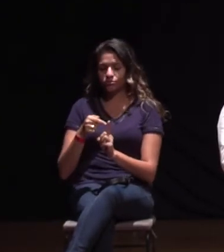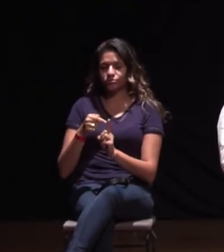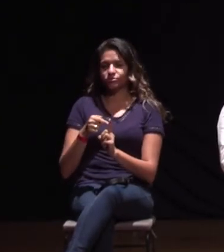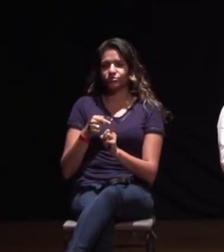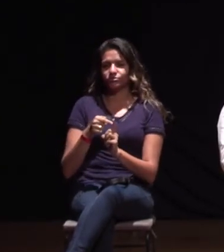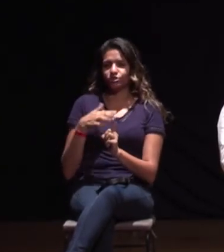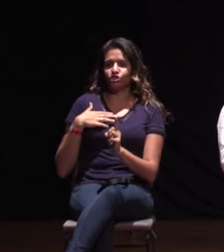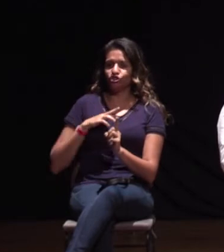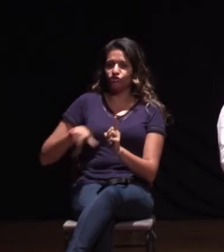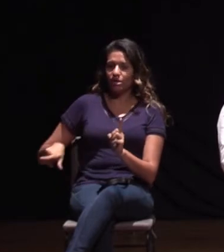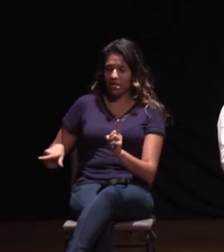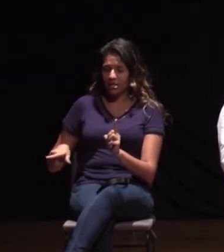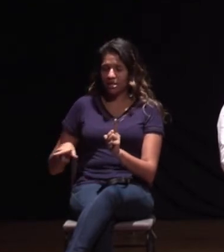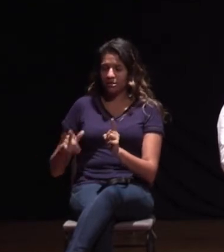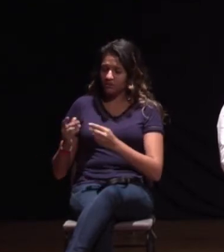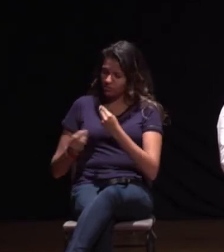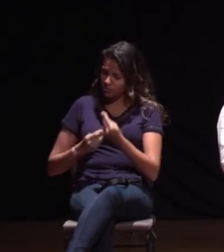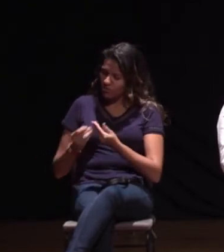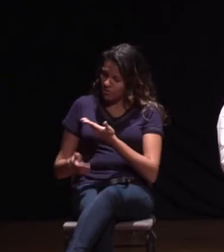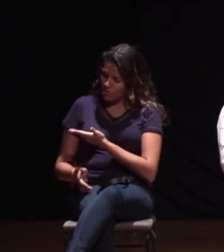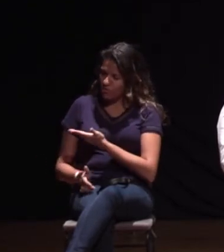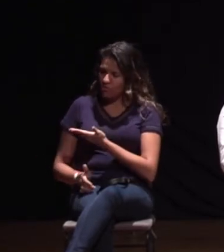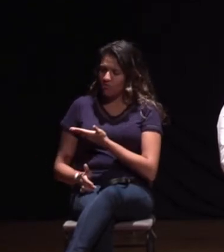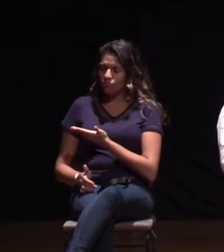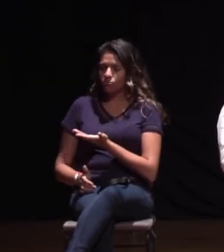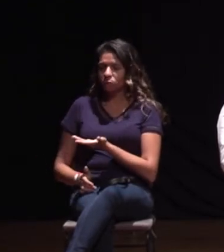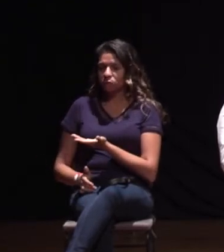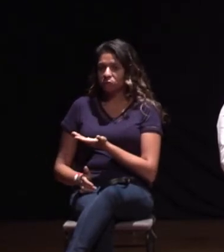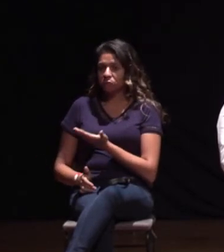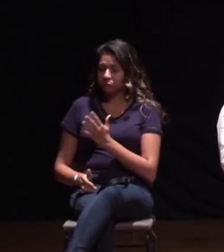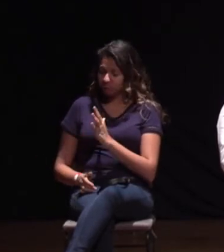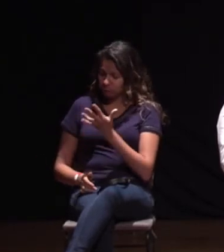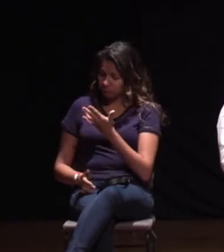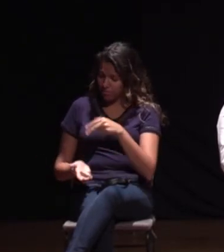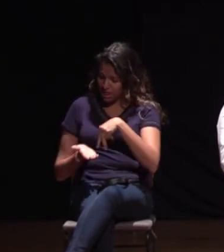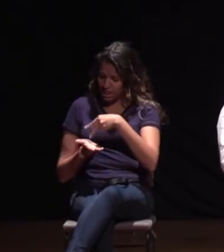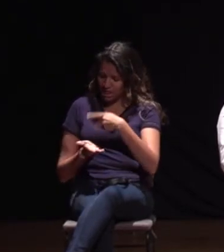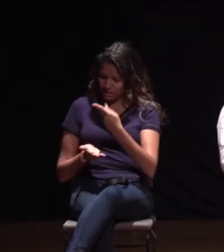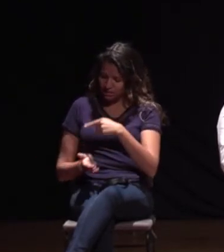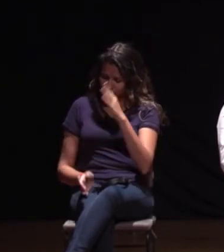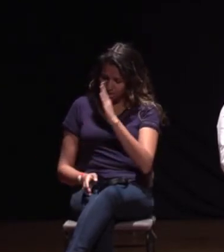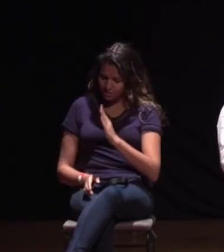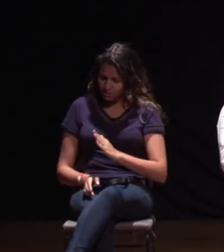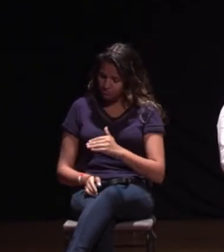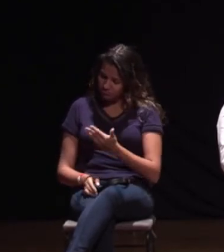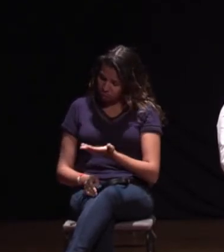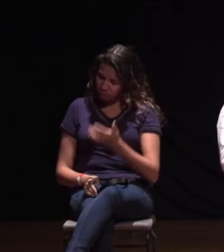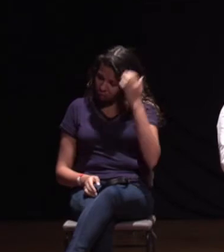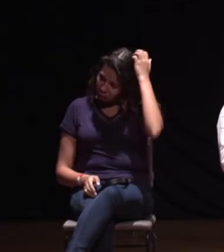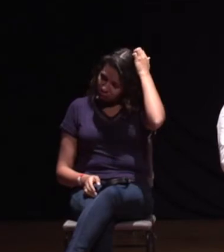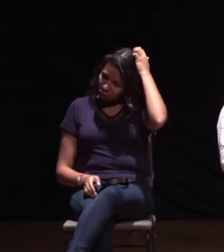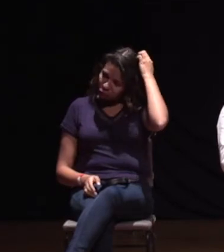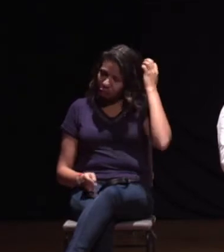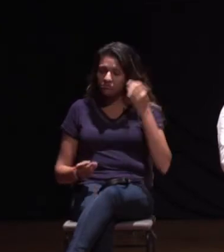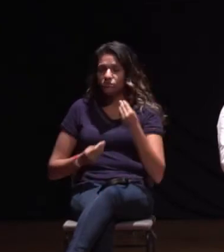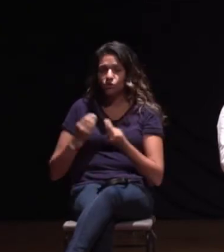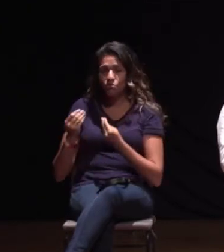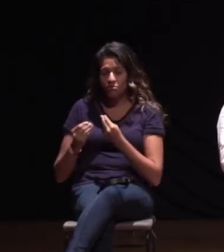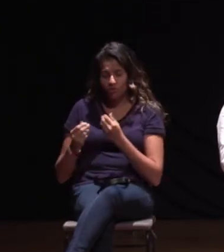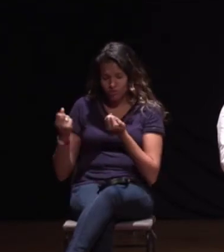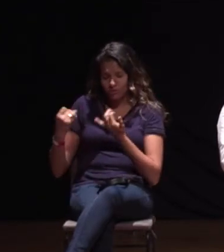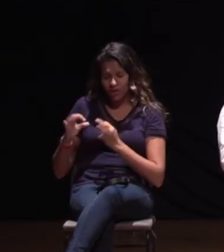no seu trabalho, como você vê isso na cena da dança no Brasil, enfim, queria que você comentasse um pouco